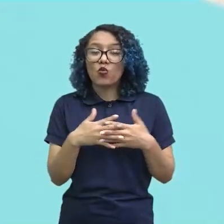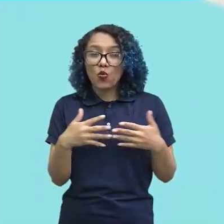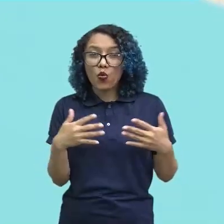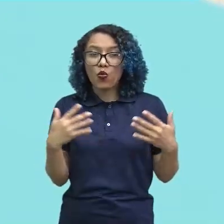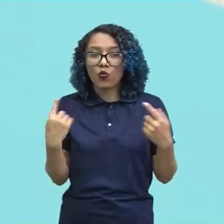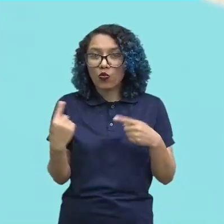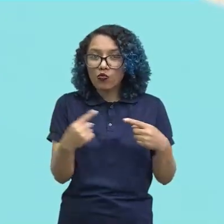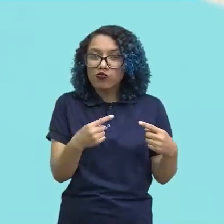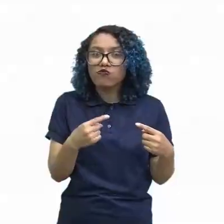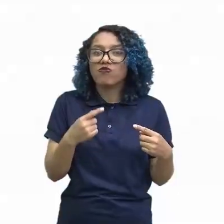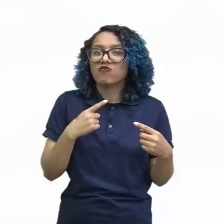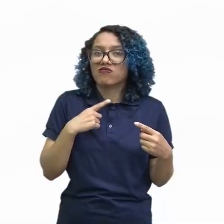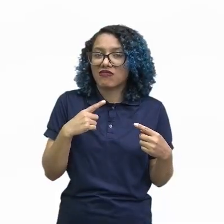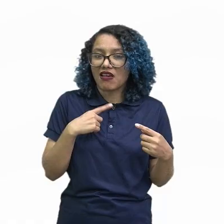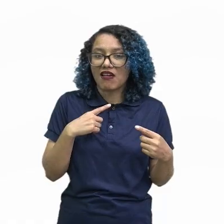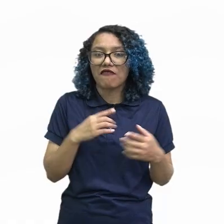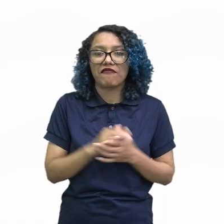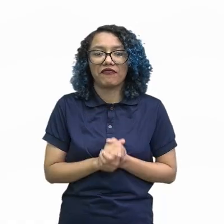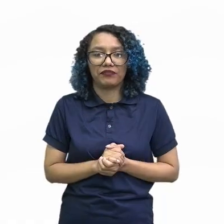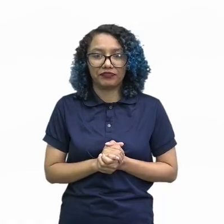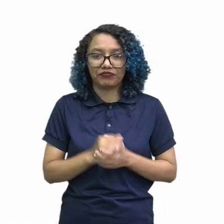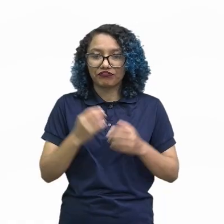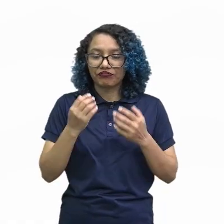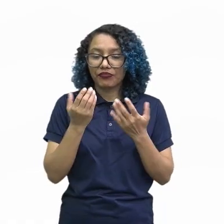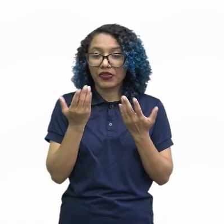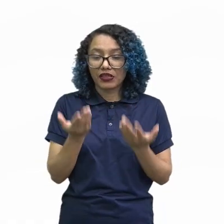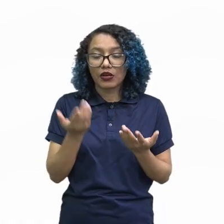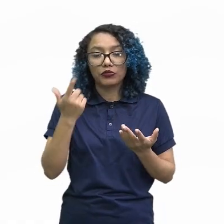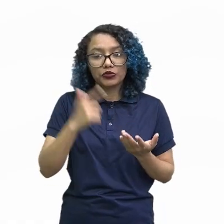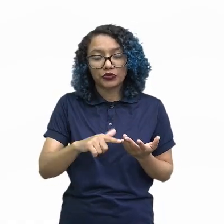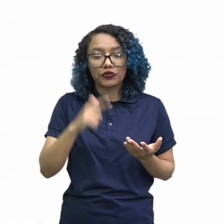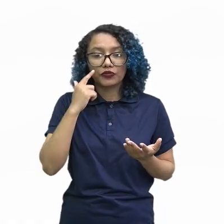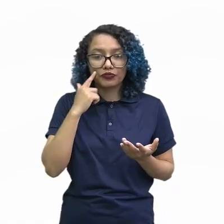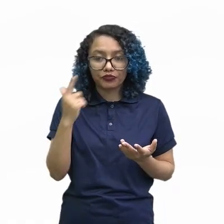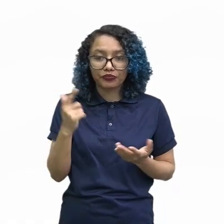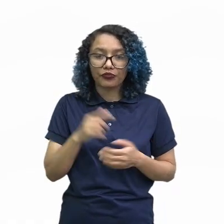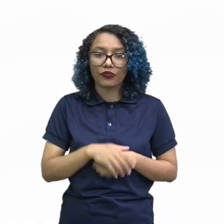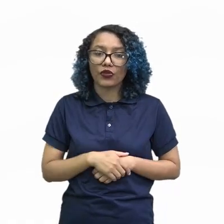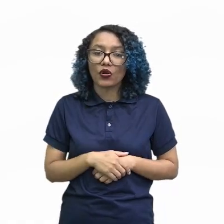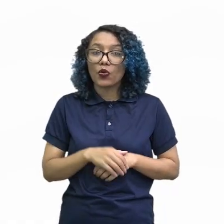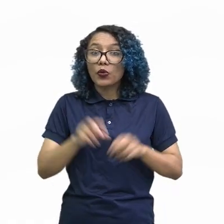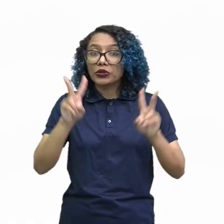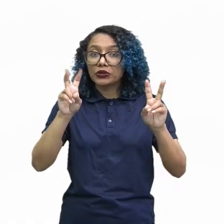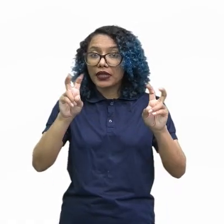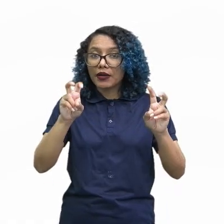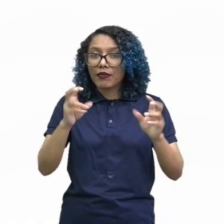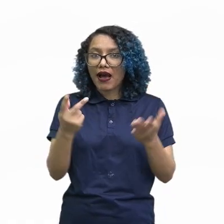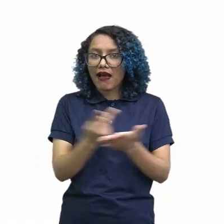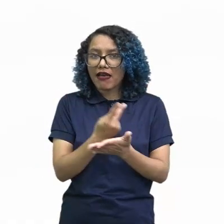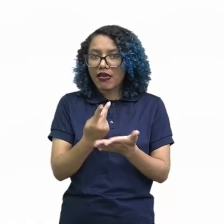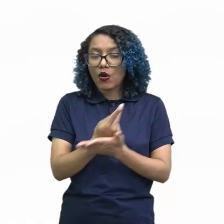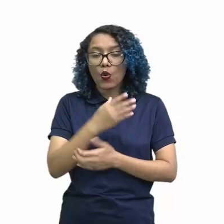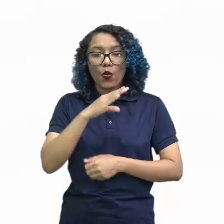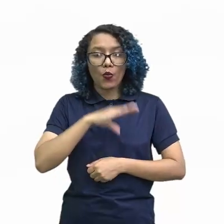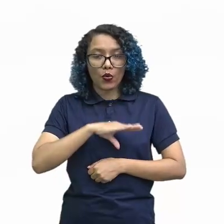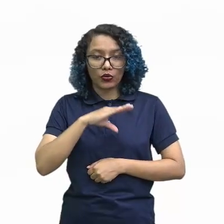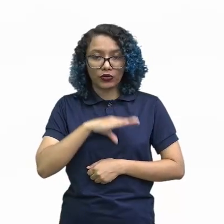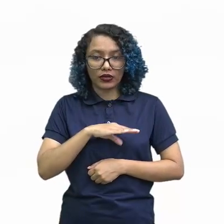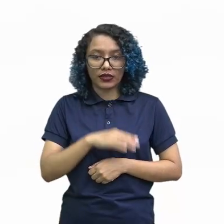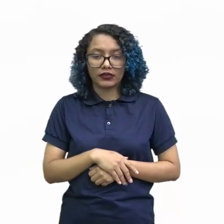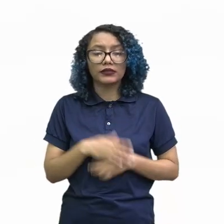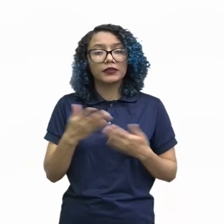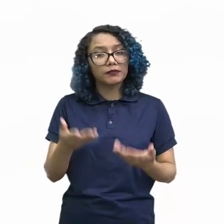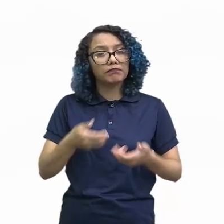poema, colocando ele aí mais uma vez, nos seus versos, ele apresenta exatamente como título Erro de Português. E faz uma